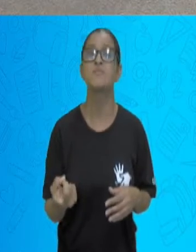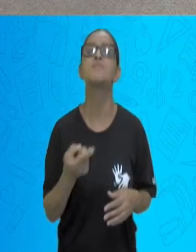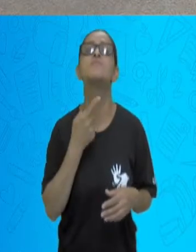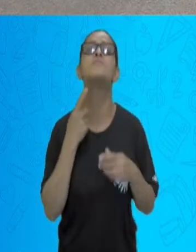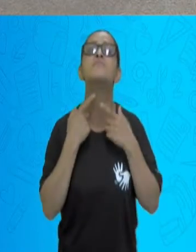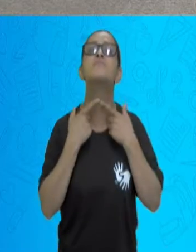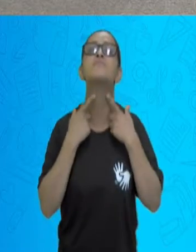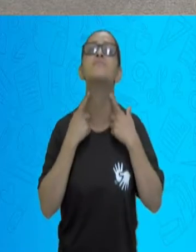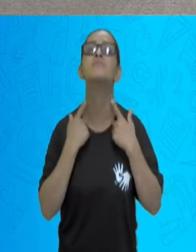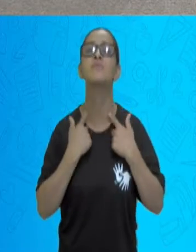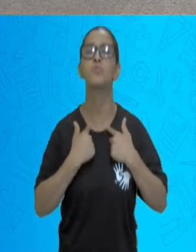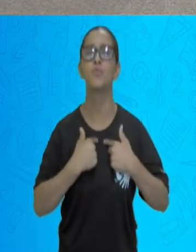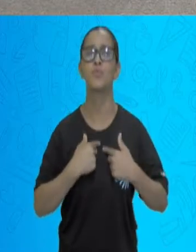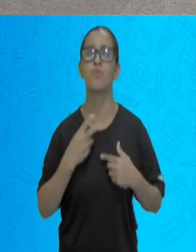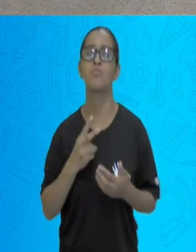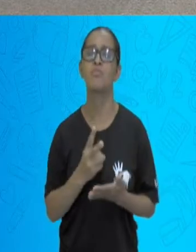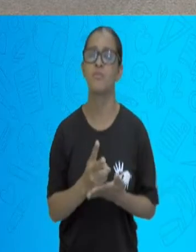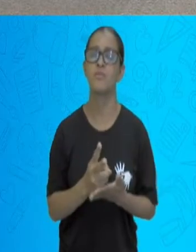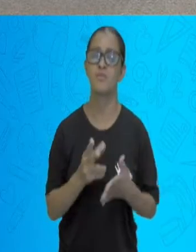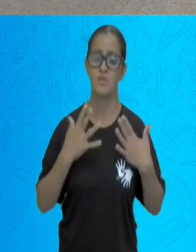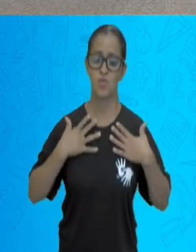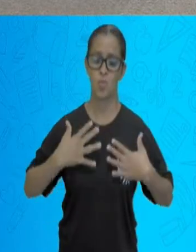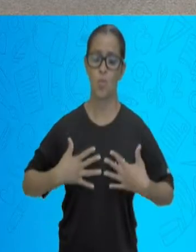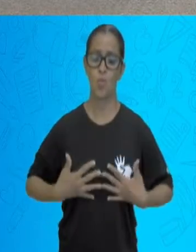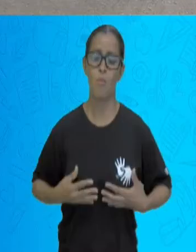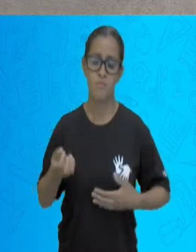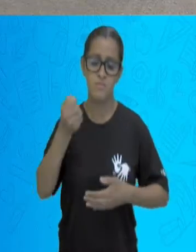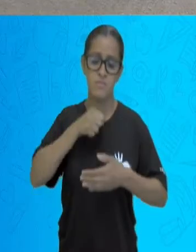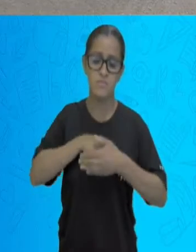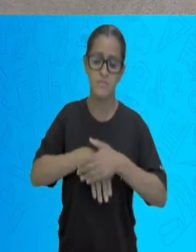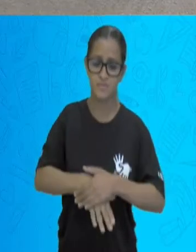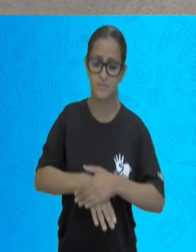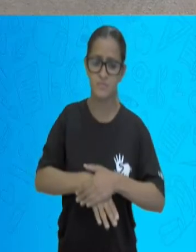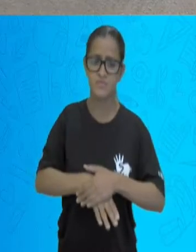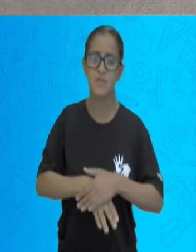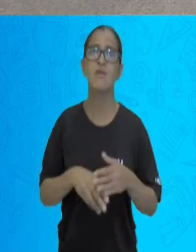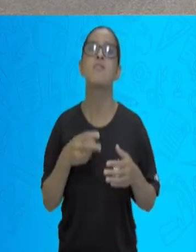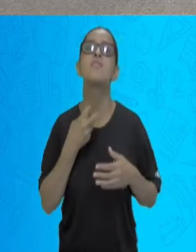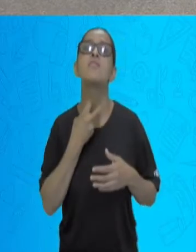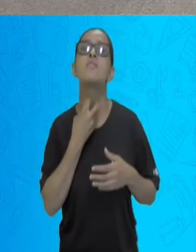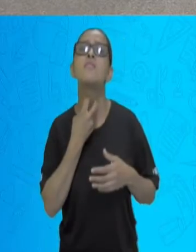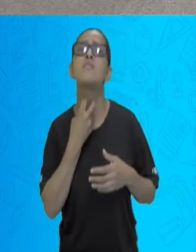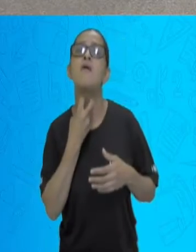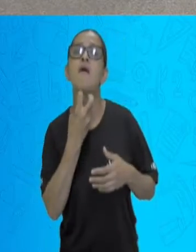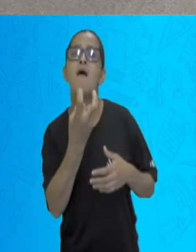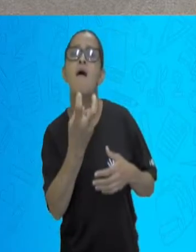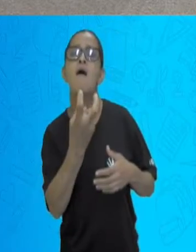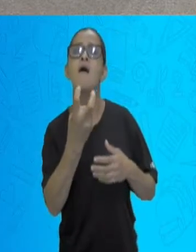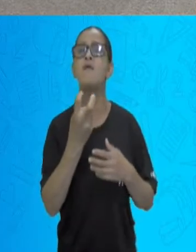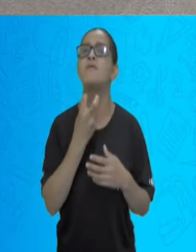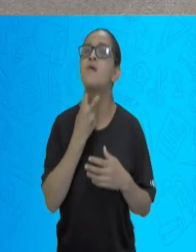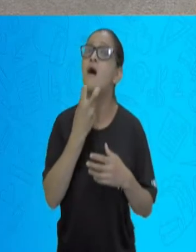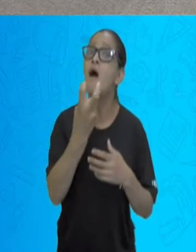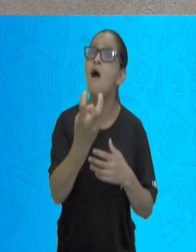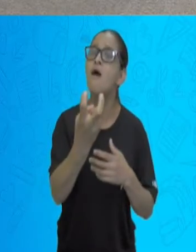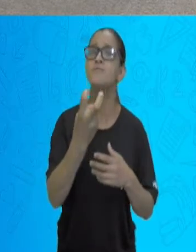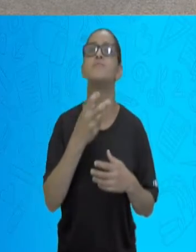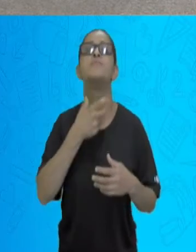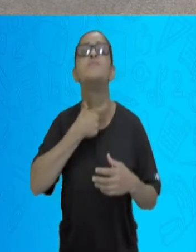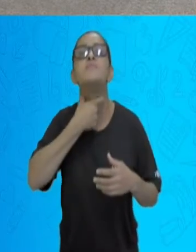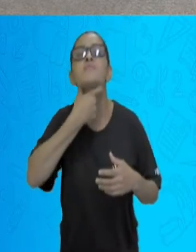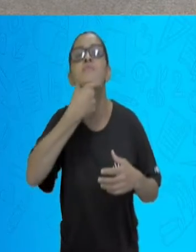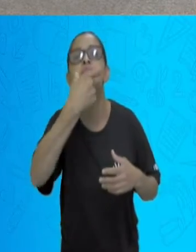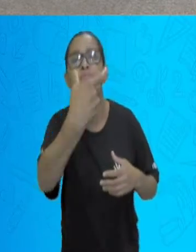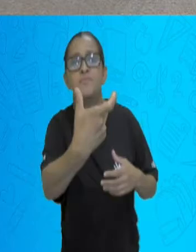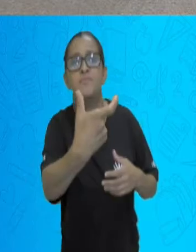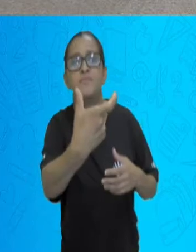epiglote, dentro da minha faringe, eu tenho as pregas vocais. Por que quando eu falo, o som da minha voz,